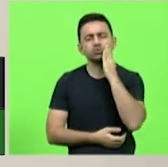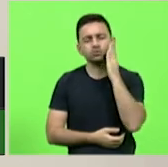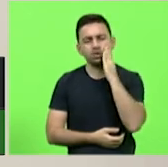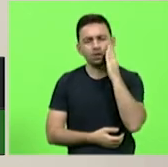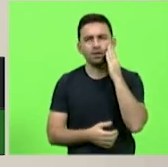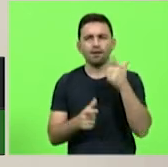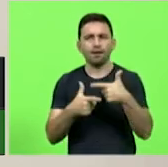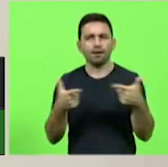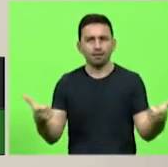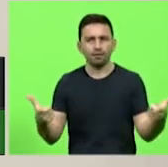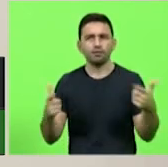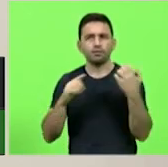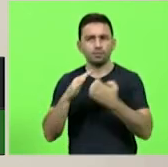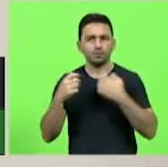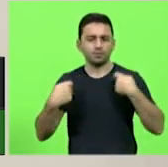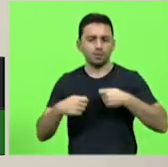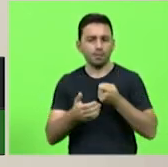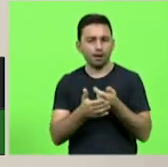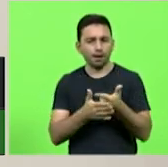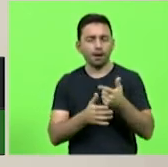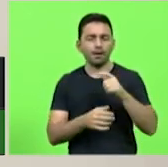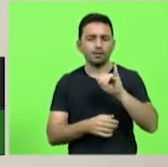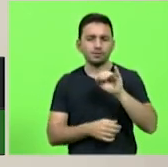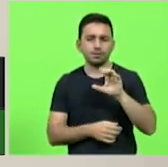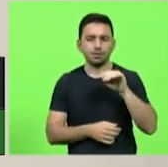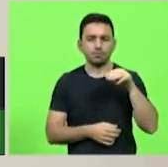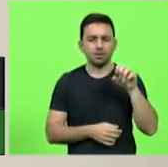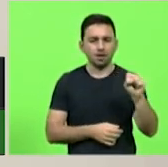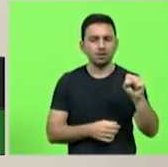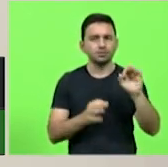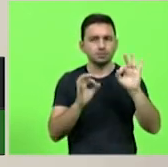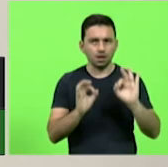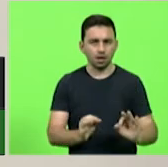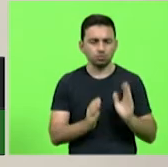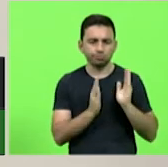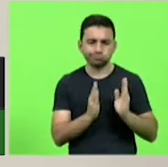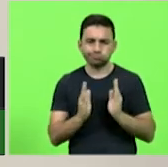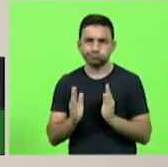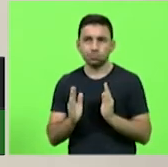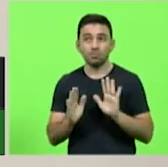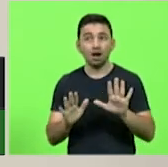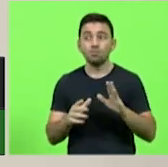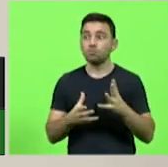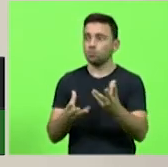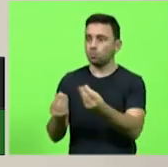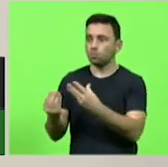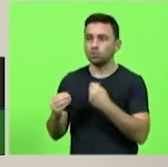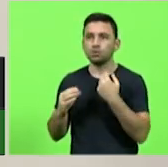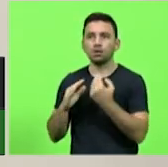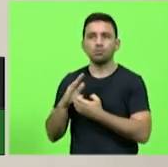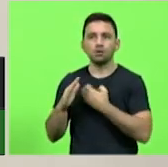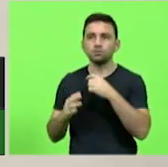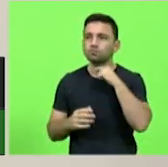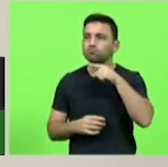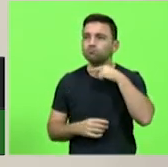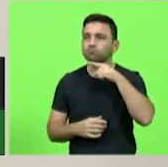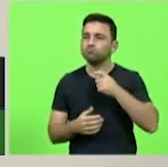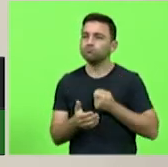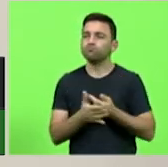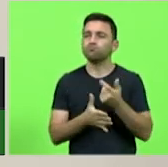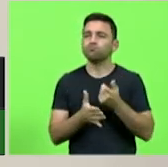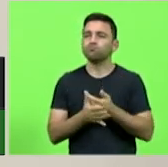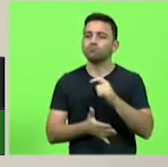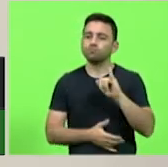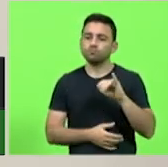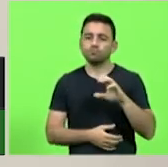pagaram o ICMS em dia, mas tem muita empresa que não conseguiu pagar o ICMS no